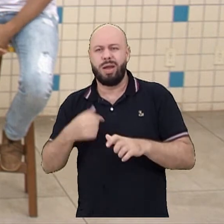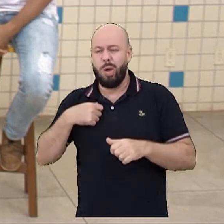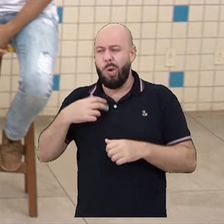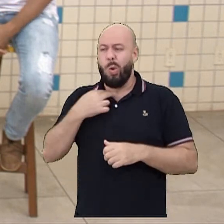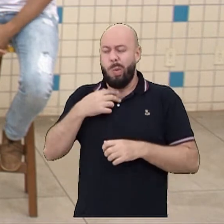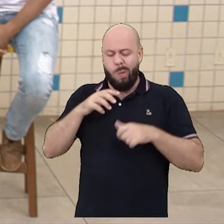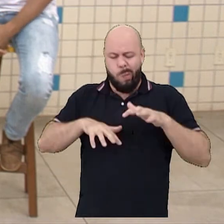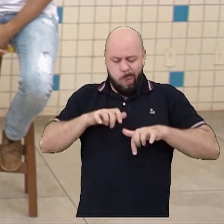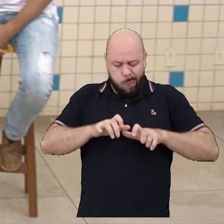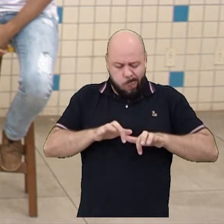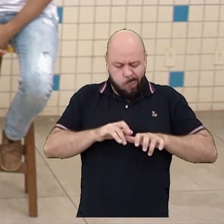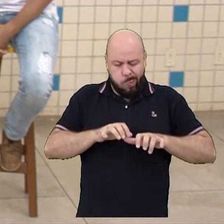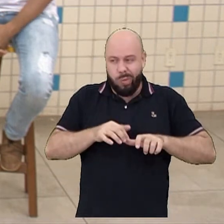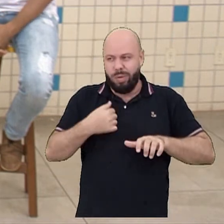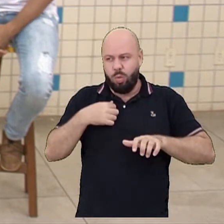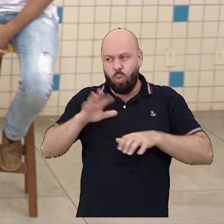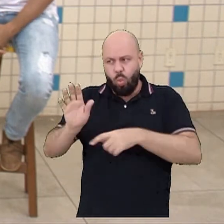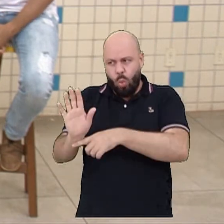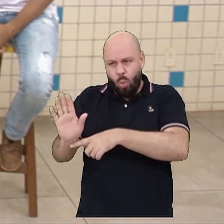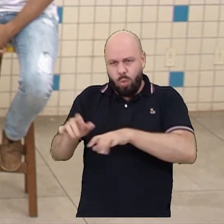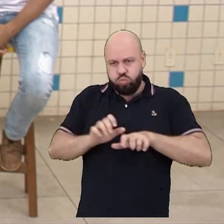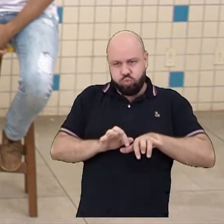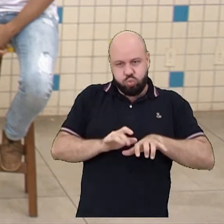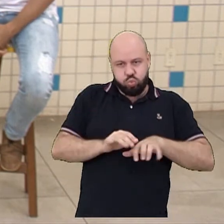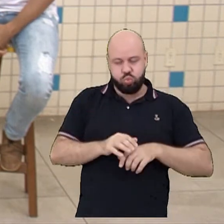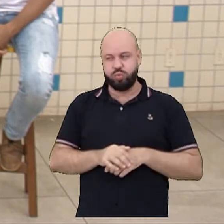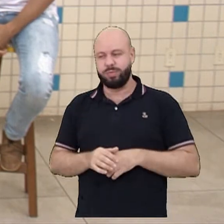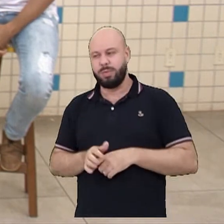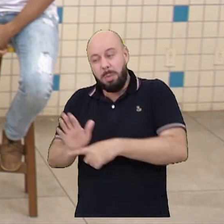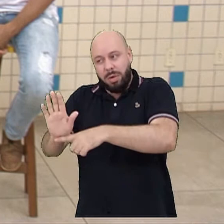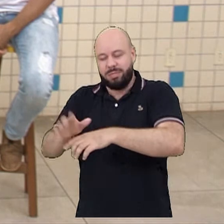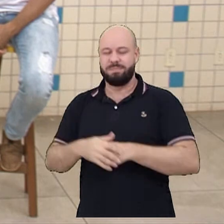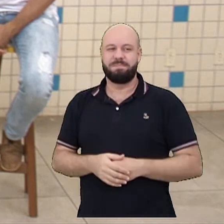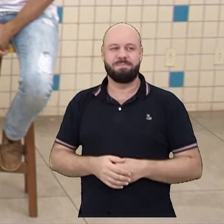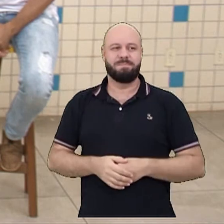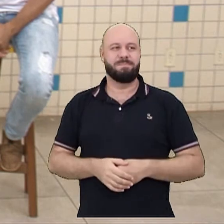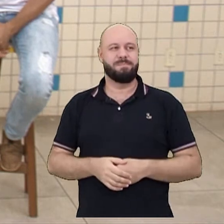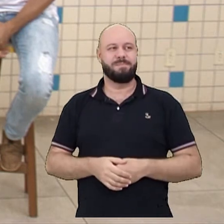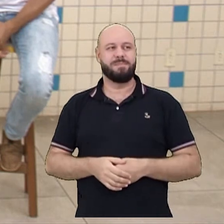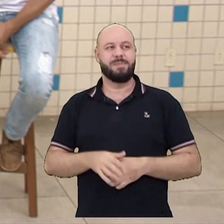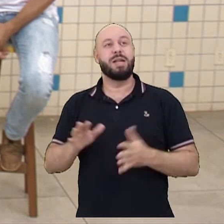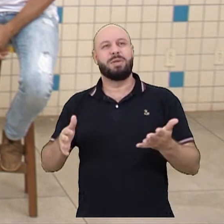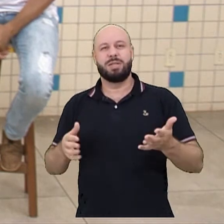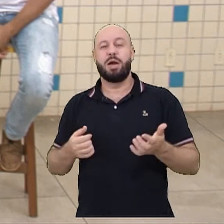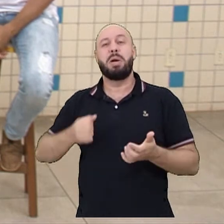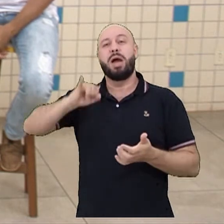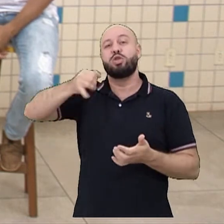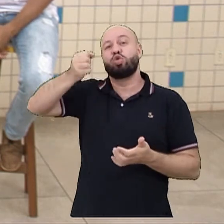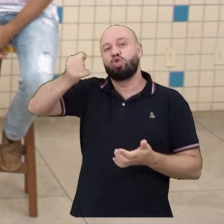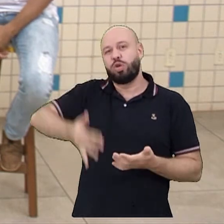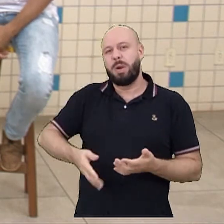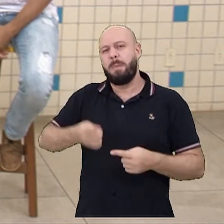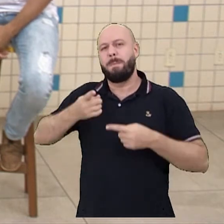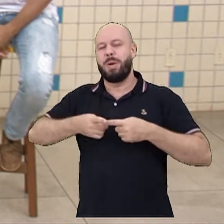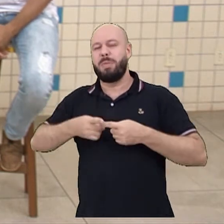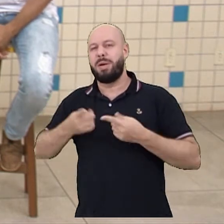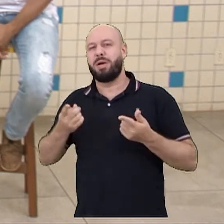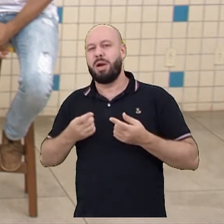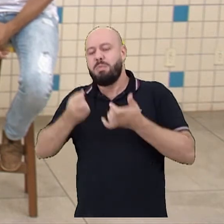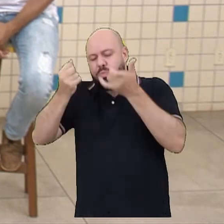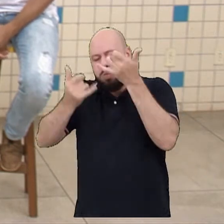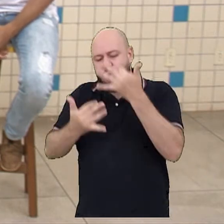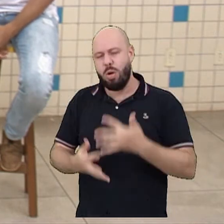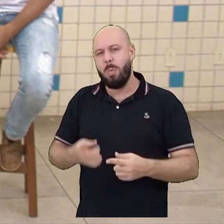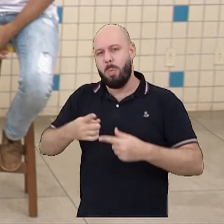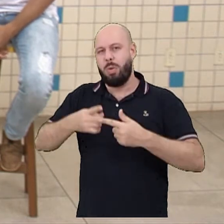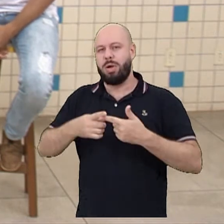digitou as letras para o colega, né? Dá a impressão que um fez favor para o outro. Então aqui é como se fosse uma justificativa, o motivo de